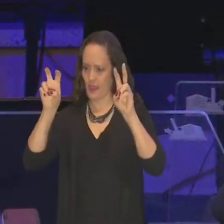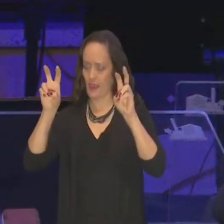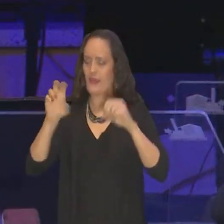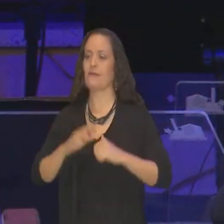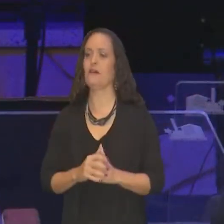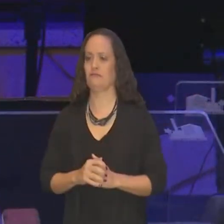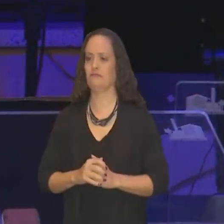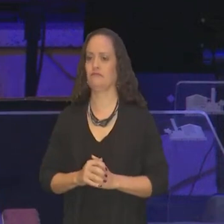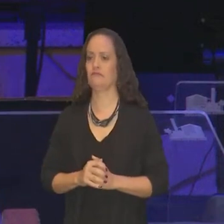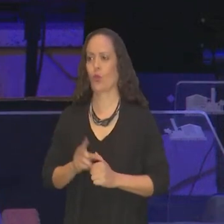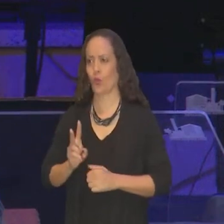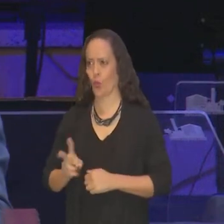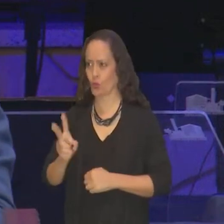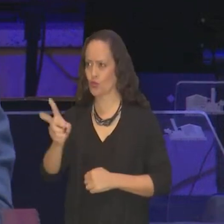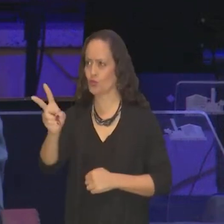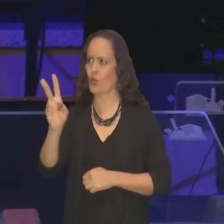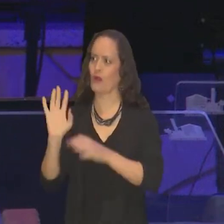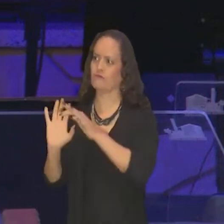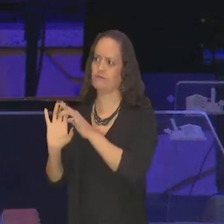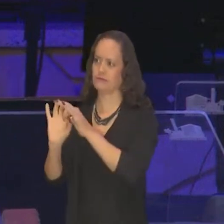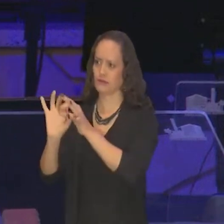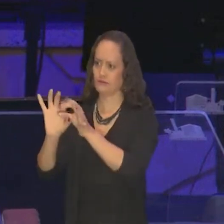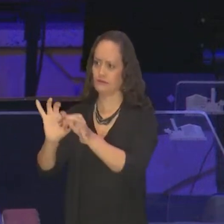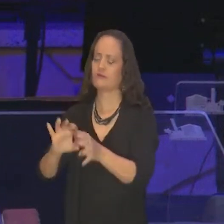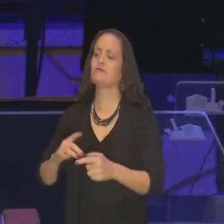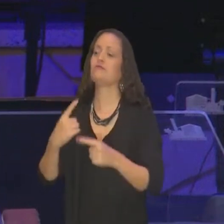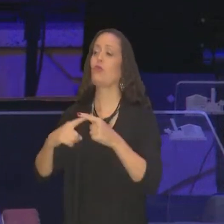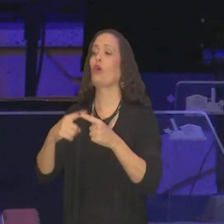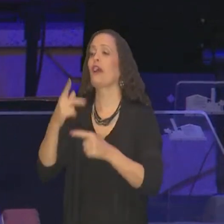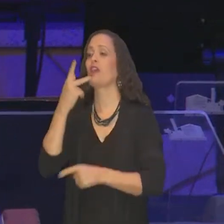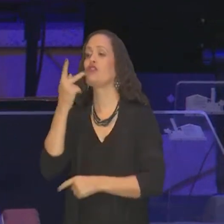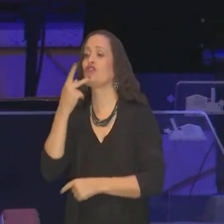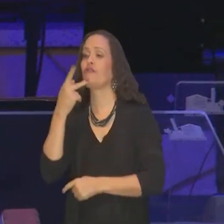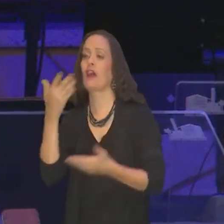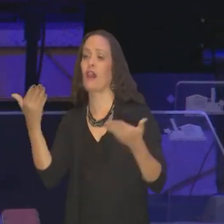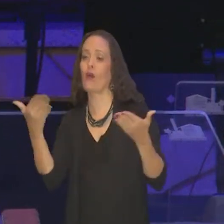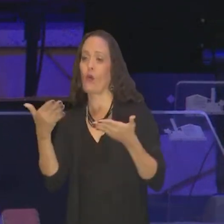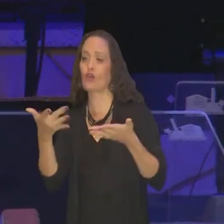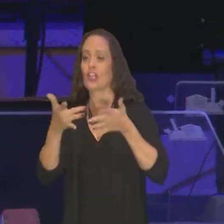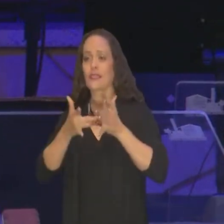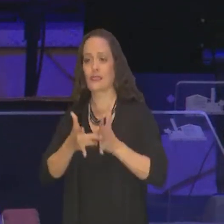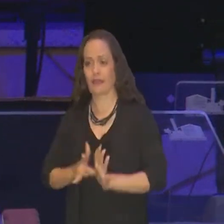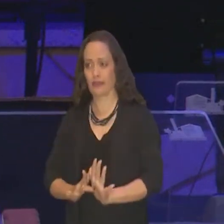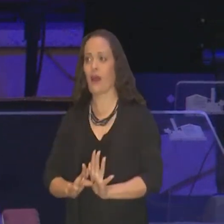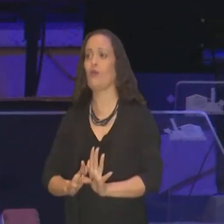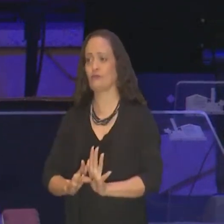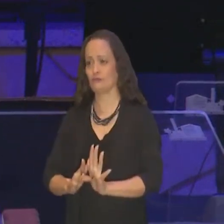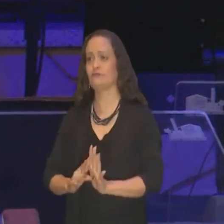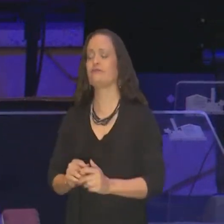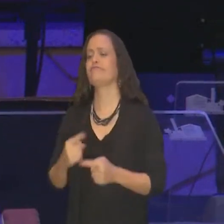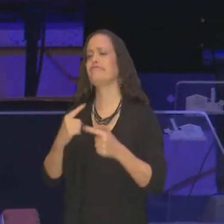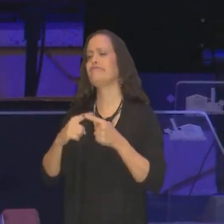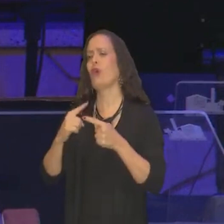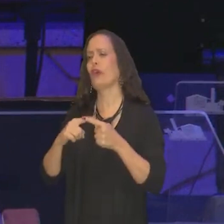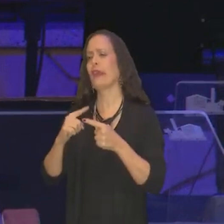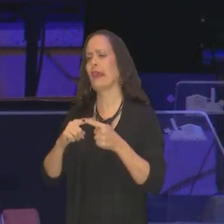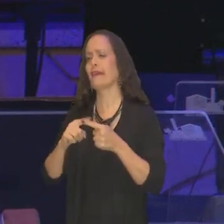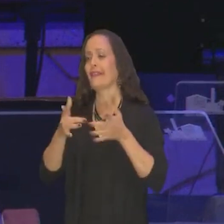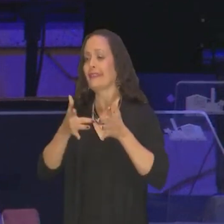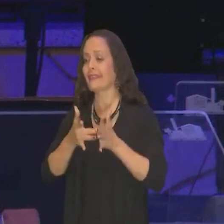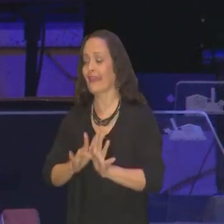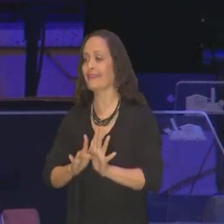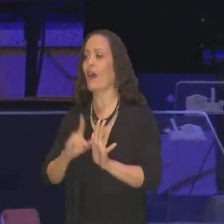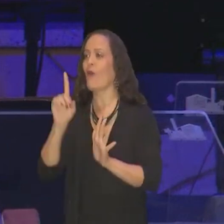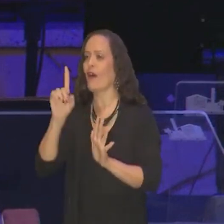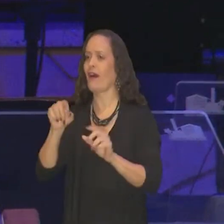estamos tratando do Natal, nascimento de Cristo, porque este evento faz parte